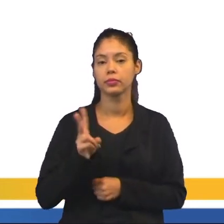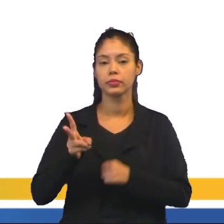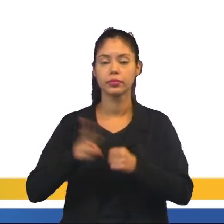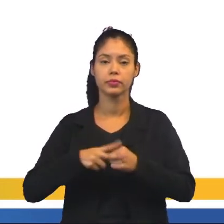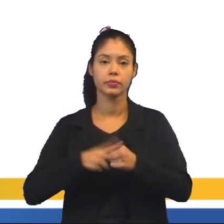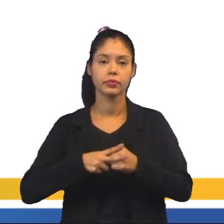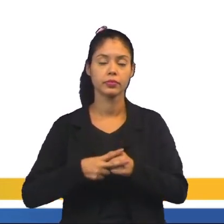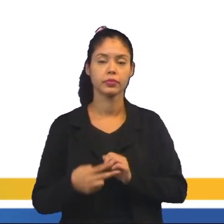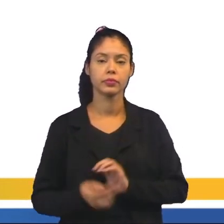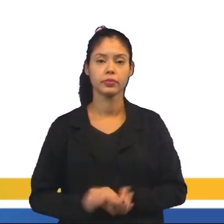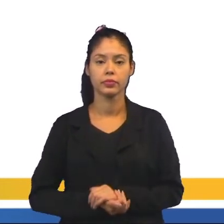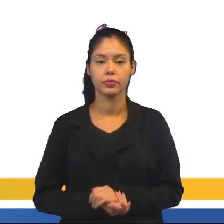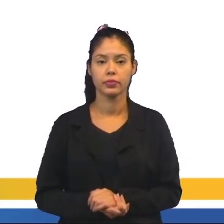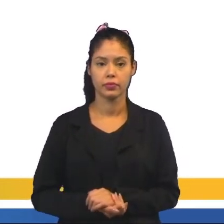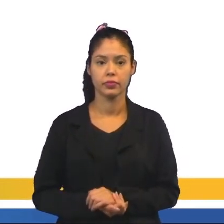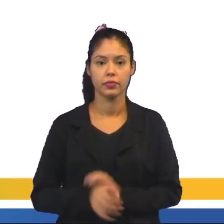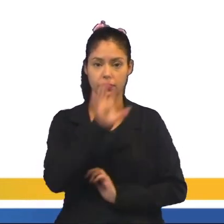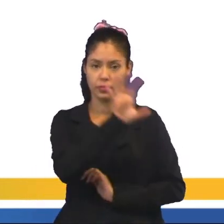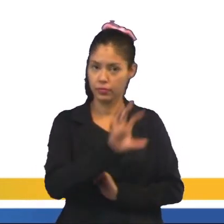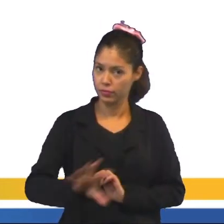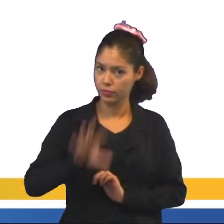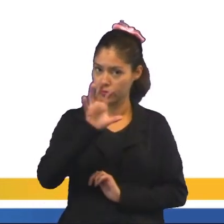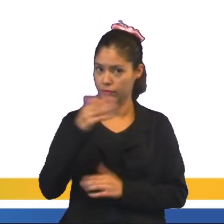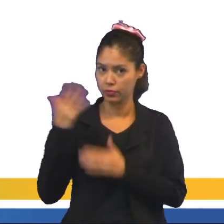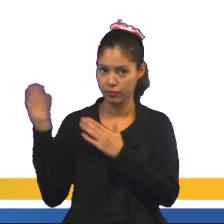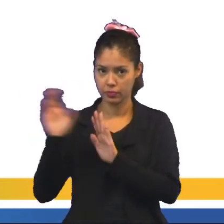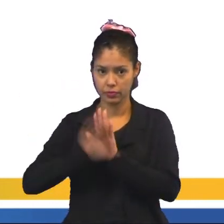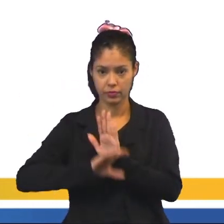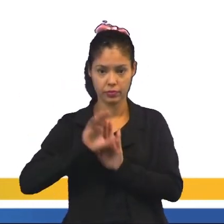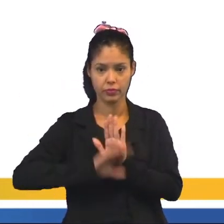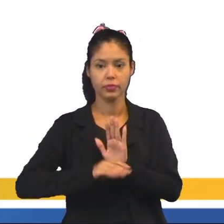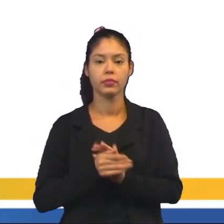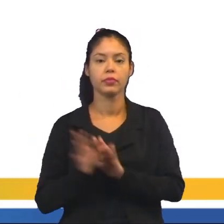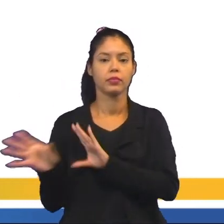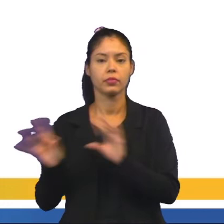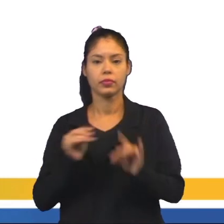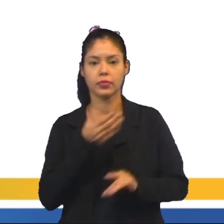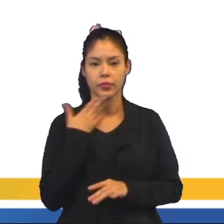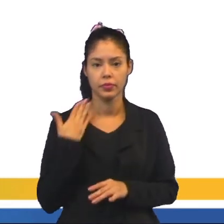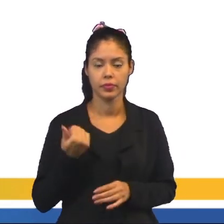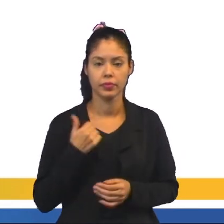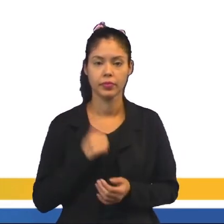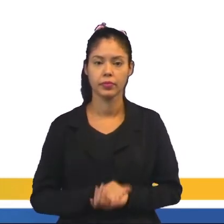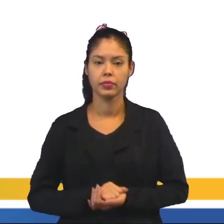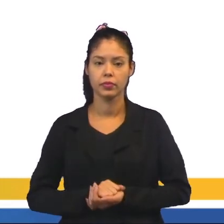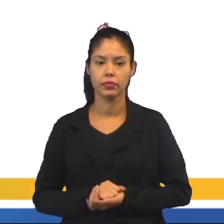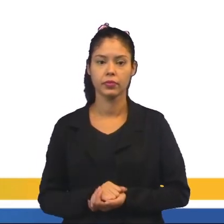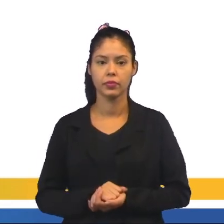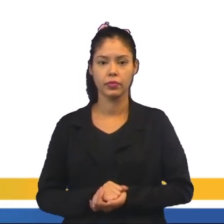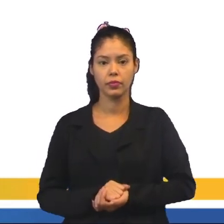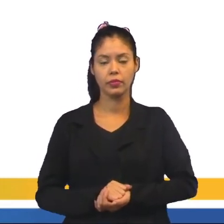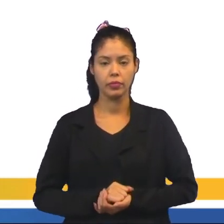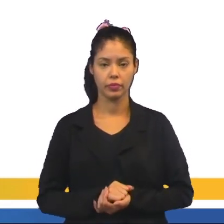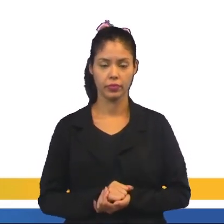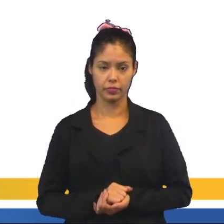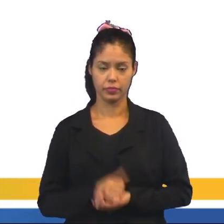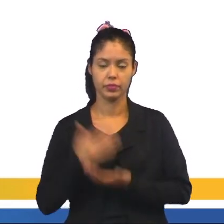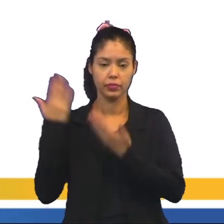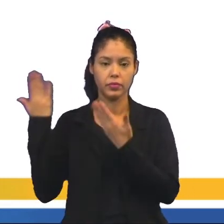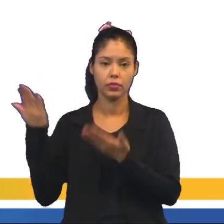verbo tá então esse mapa conceitual é trás bem isso aí né e